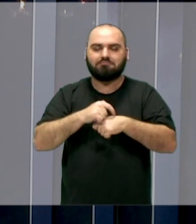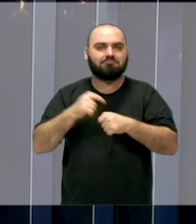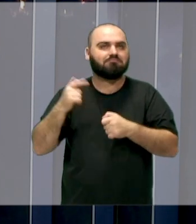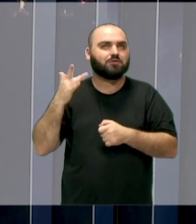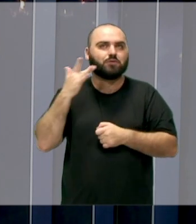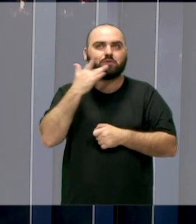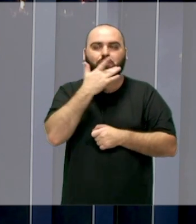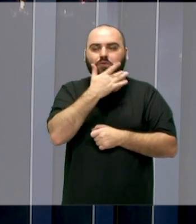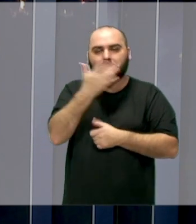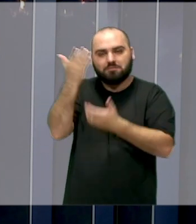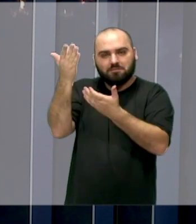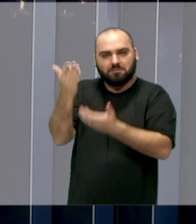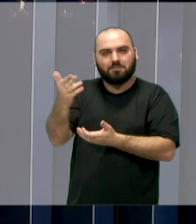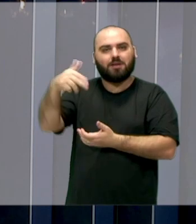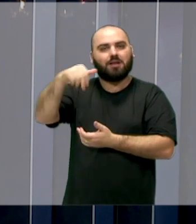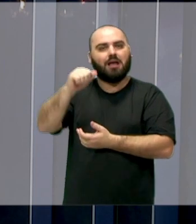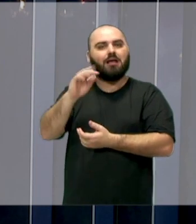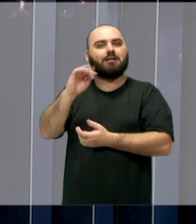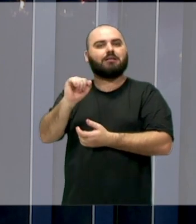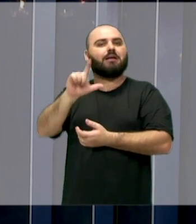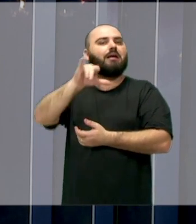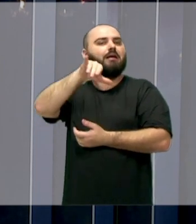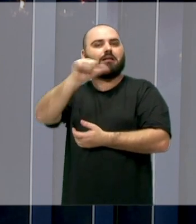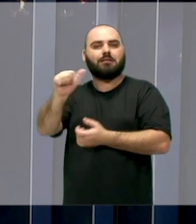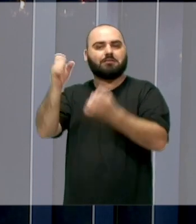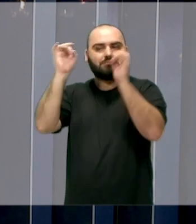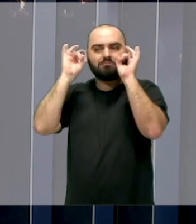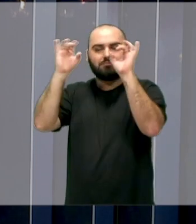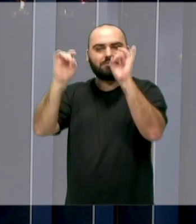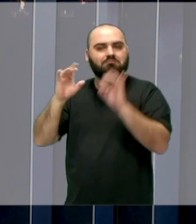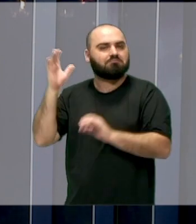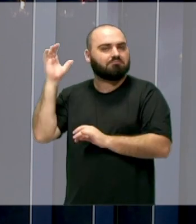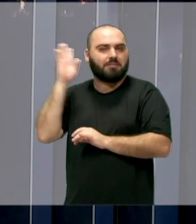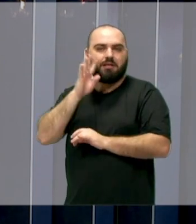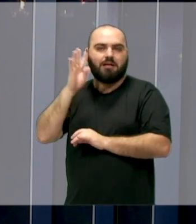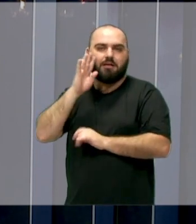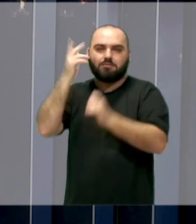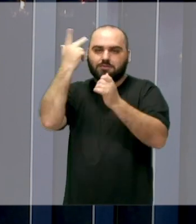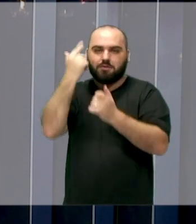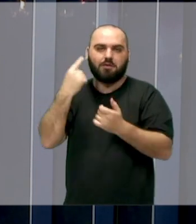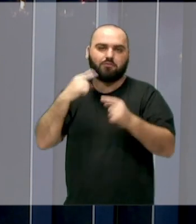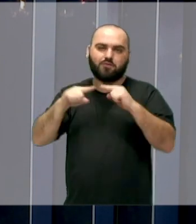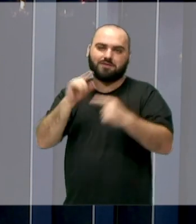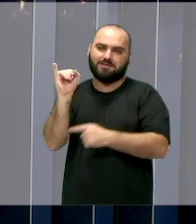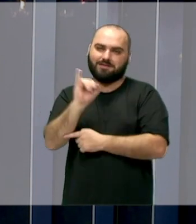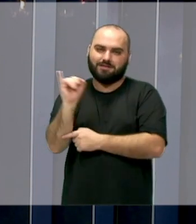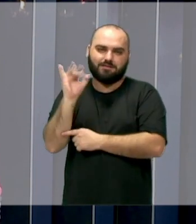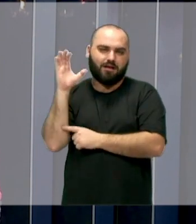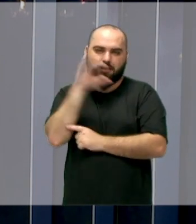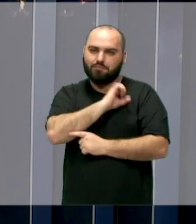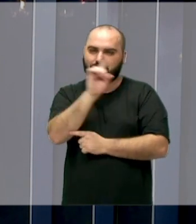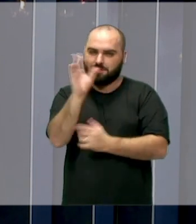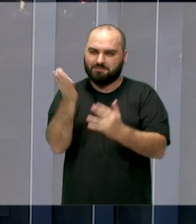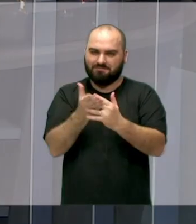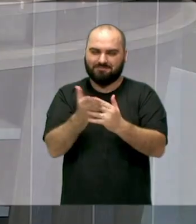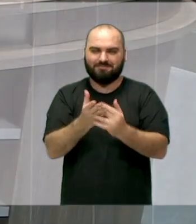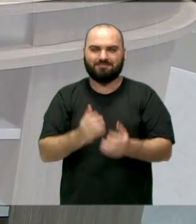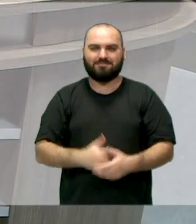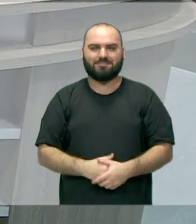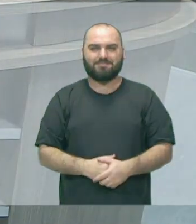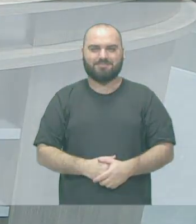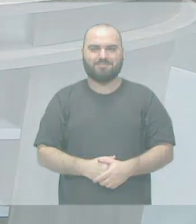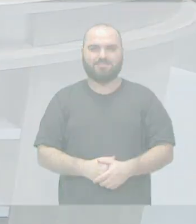a Natália Uriarte Vieira, falando um pouquinho sobre a história da música aqui em Itajaí. É só um instante, a gente já volta.